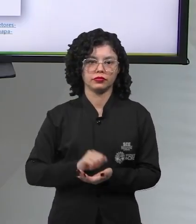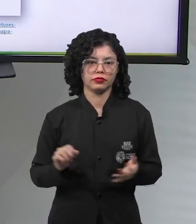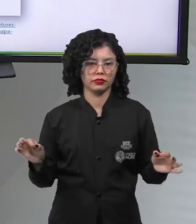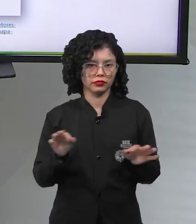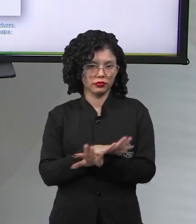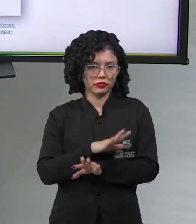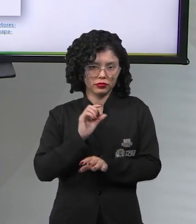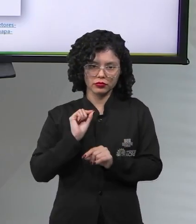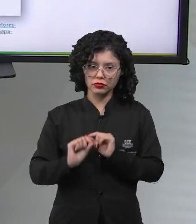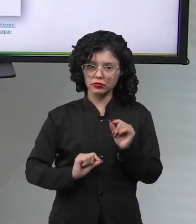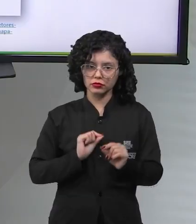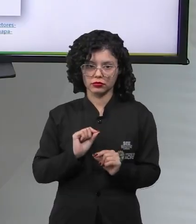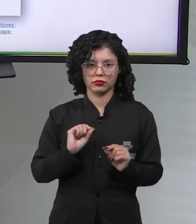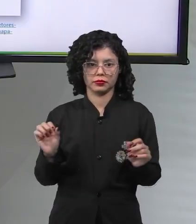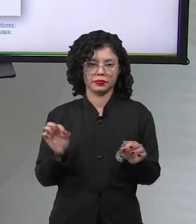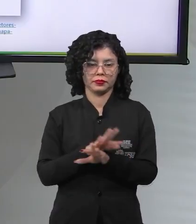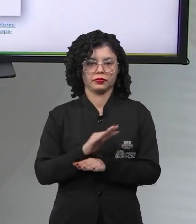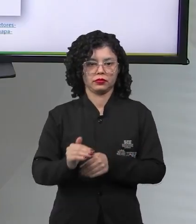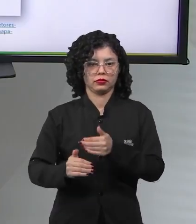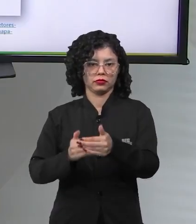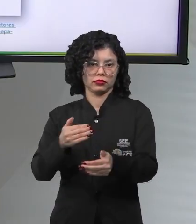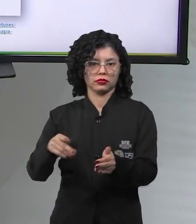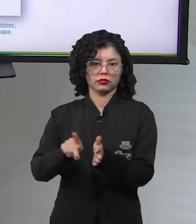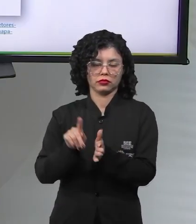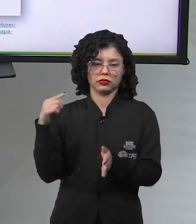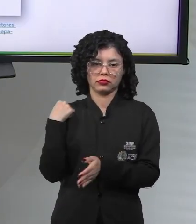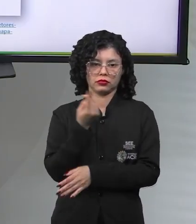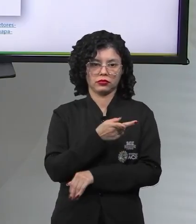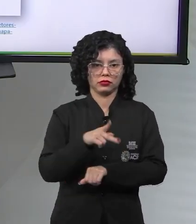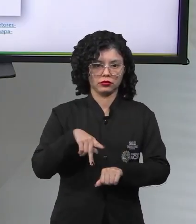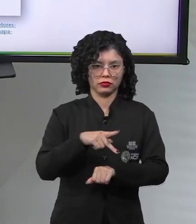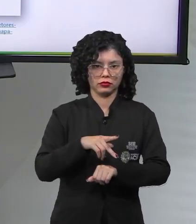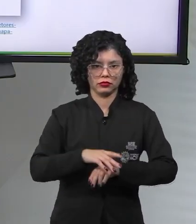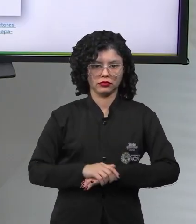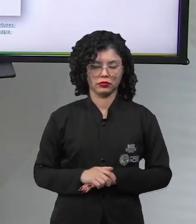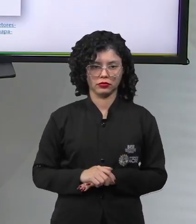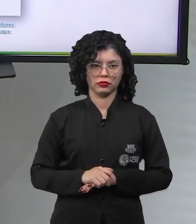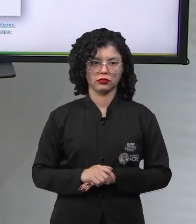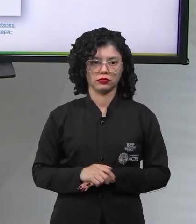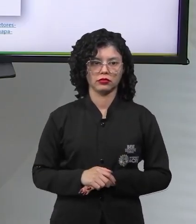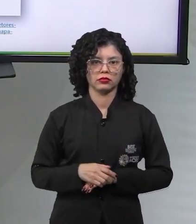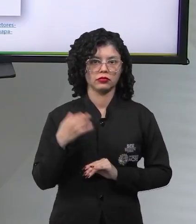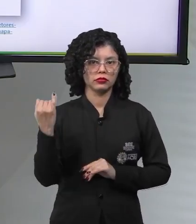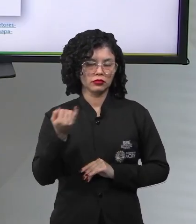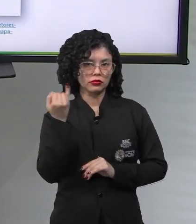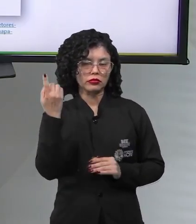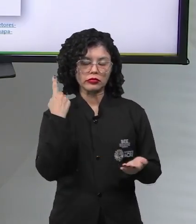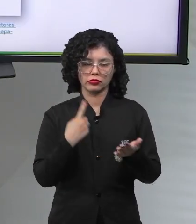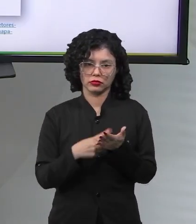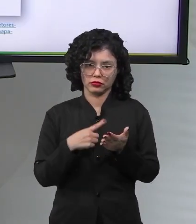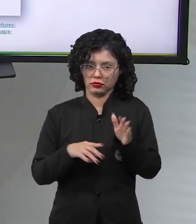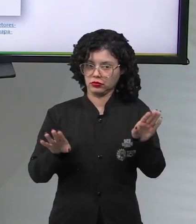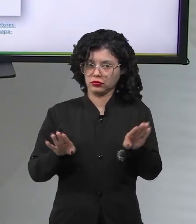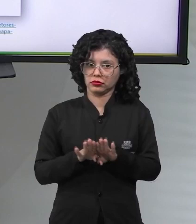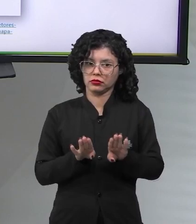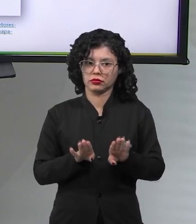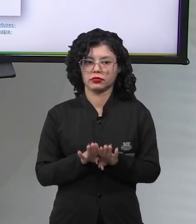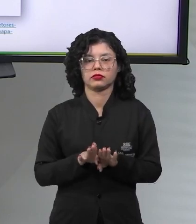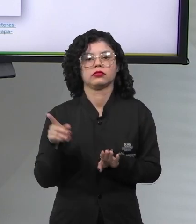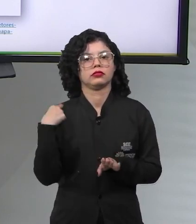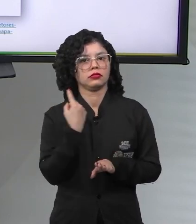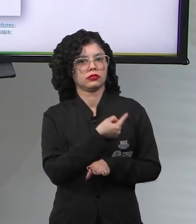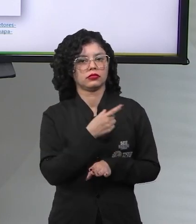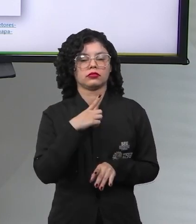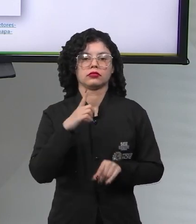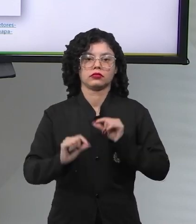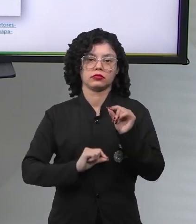acabou norteando a sociologia no nosso país. É importante considerar também que nós